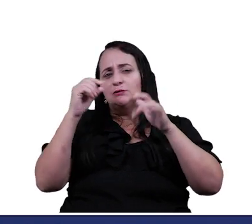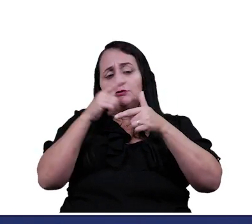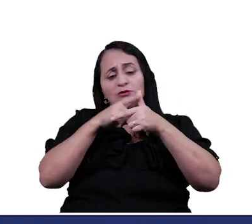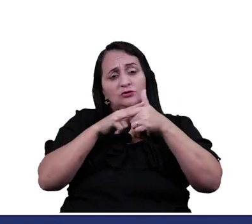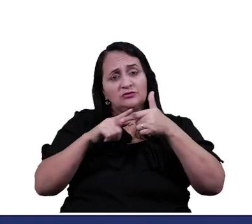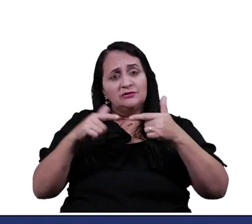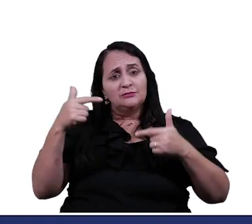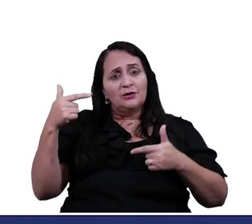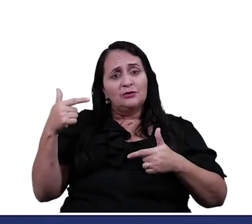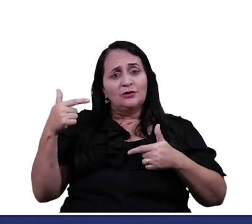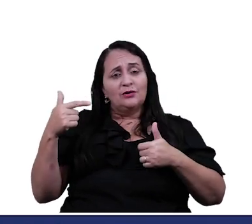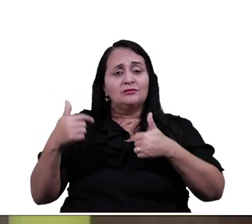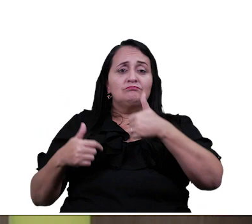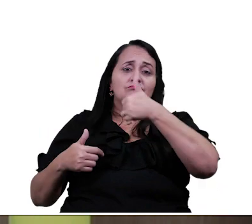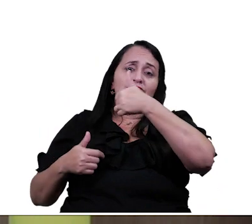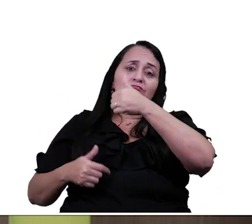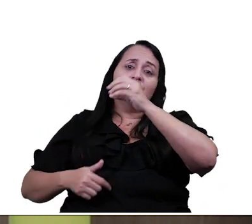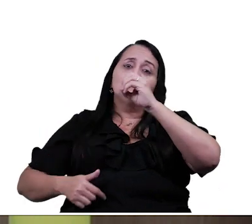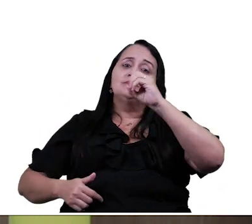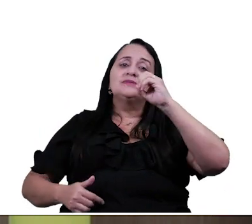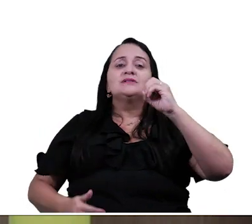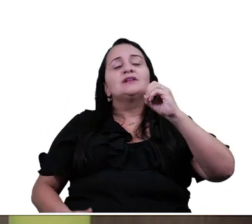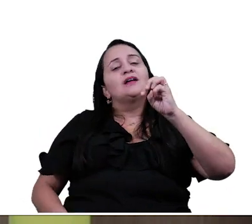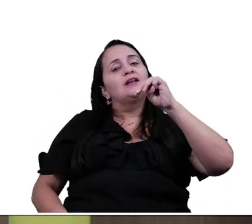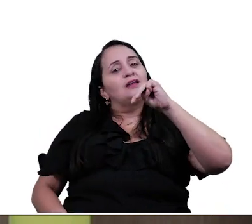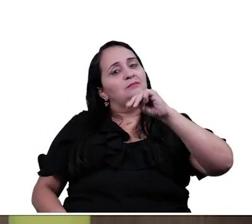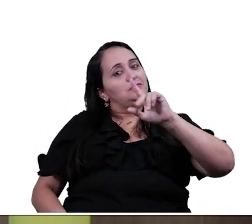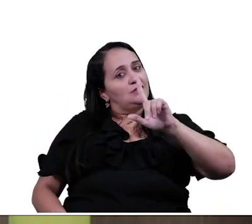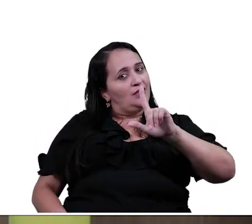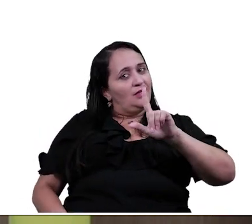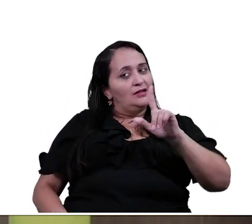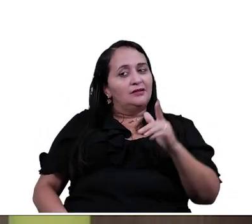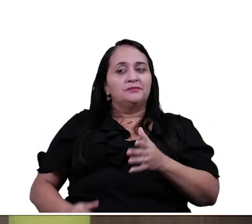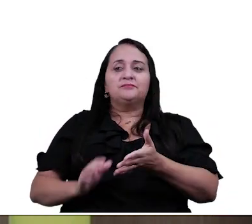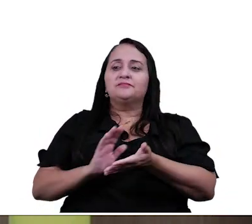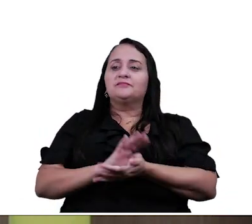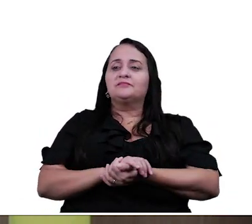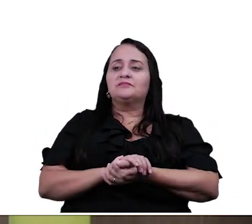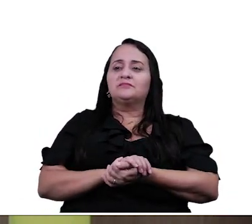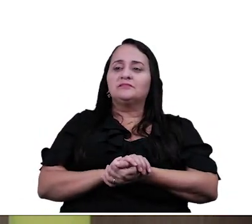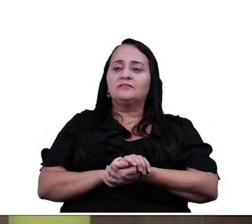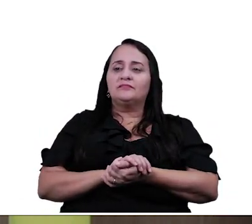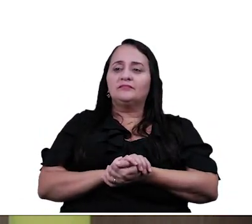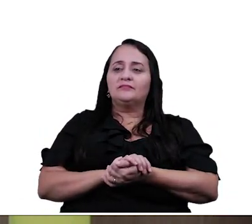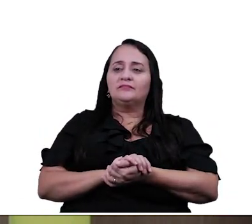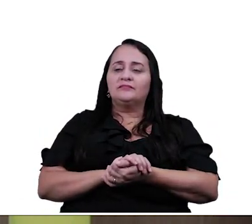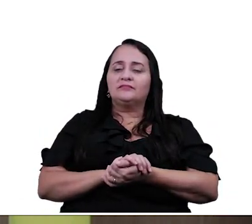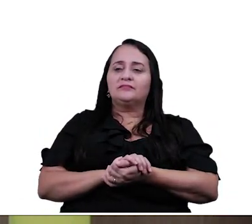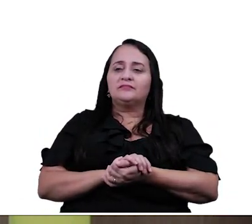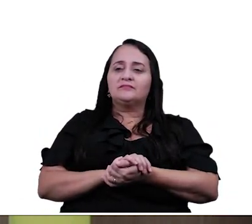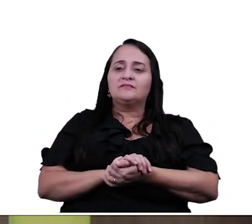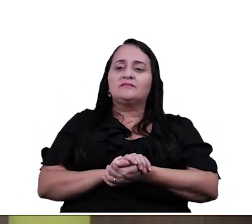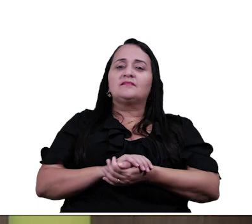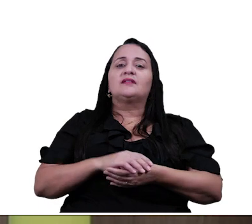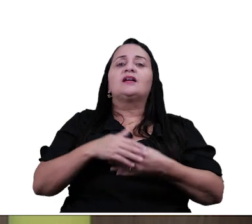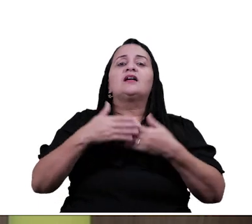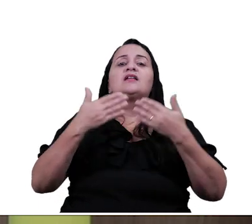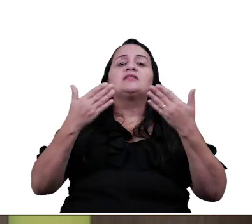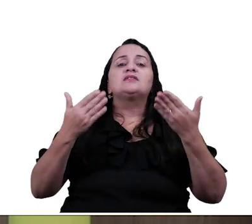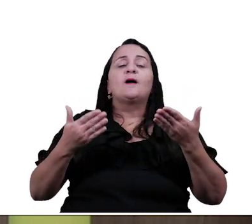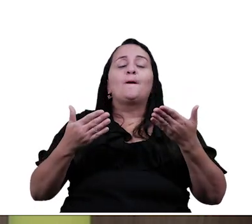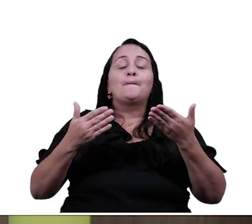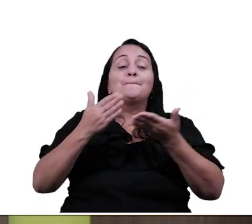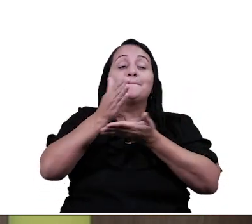dividido por 2, que dá 100, né? 100 mais 100, 200. Então, a metade